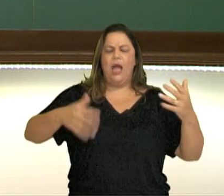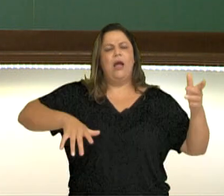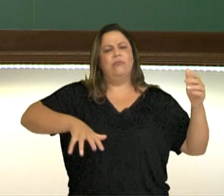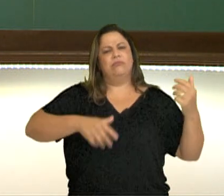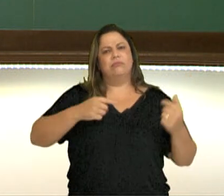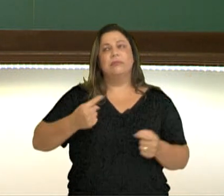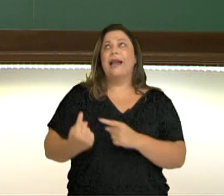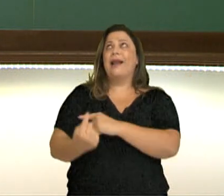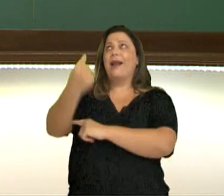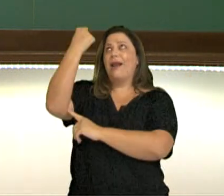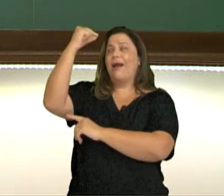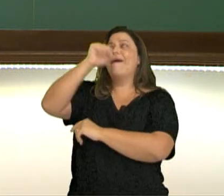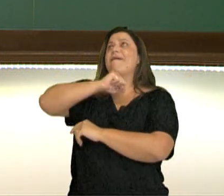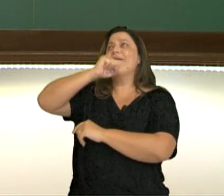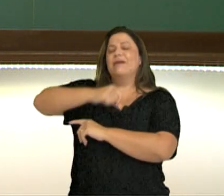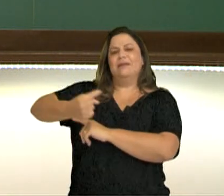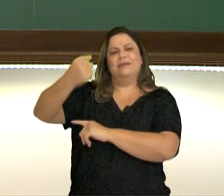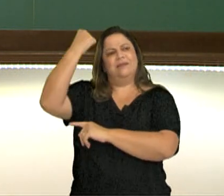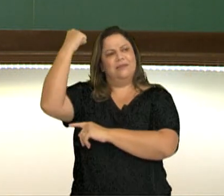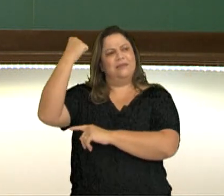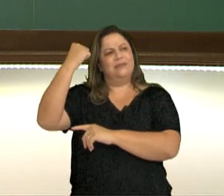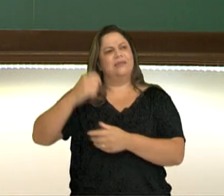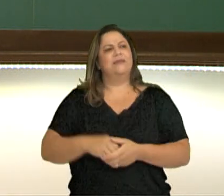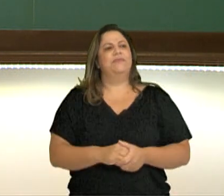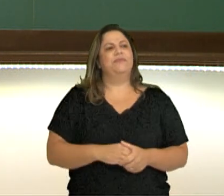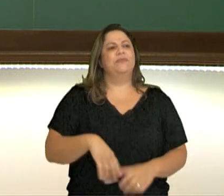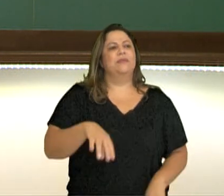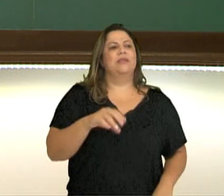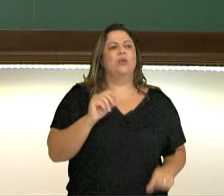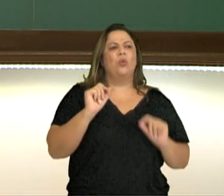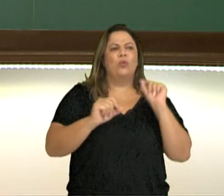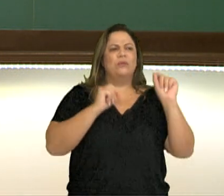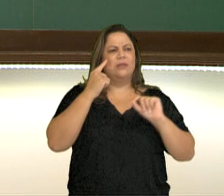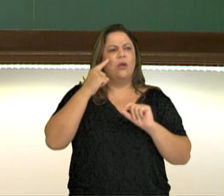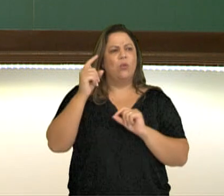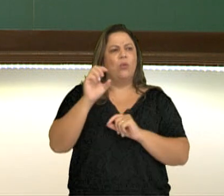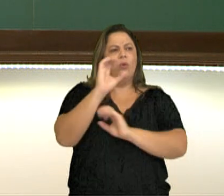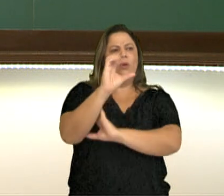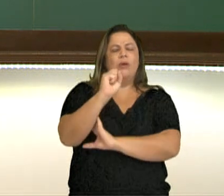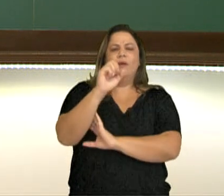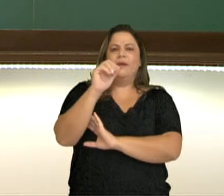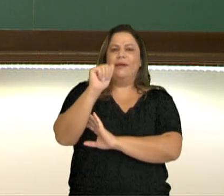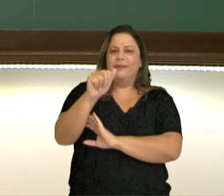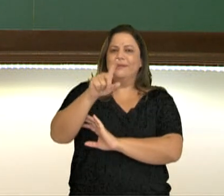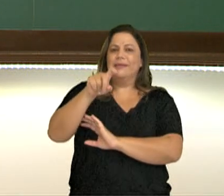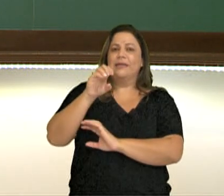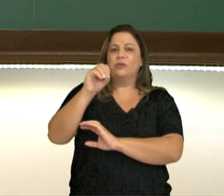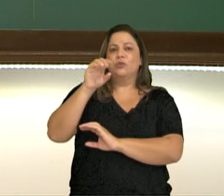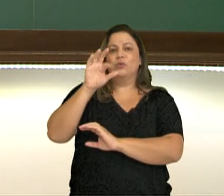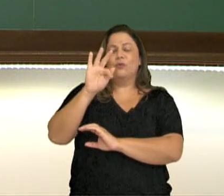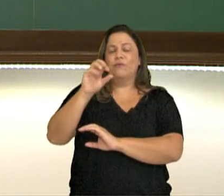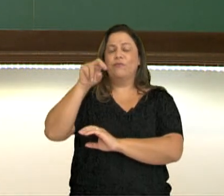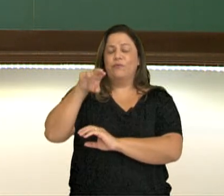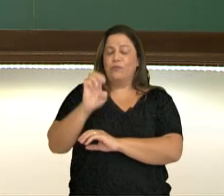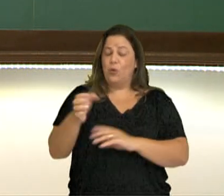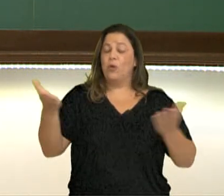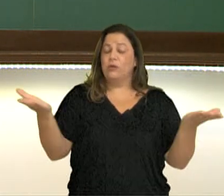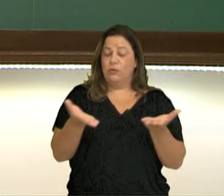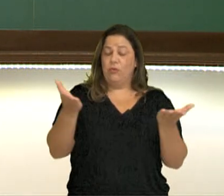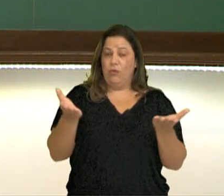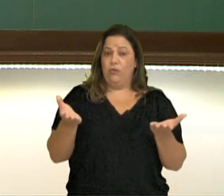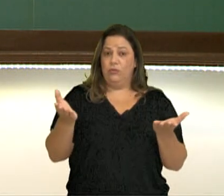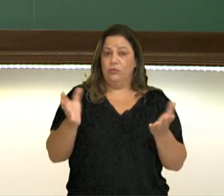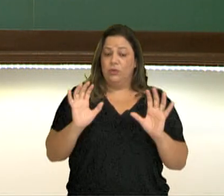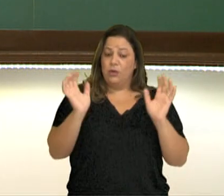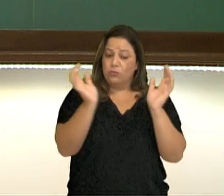coisa antiga, né? O saxofone não tem 300 anos, galera, mas ele é parte da orquestra hoje. Isso